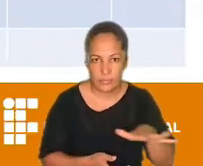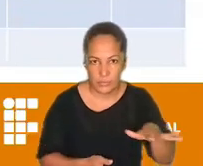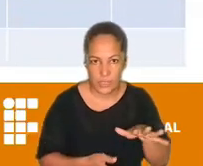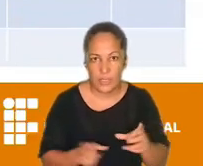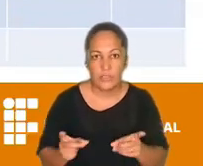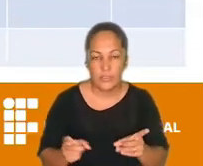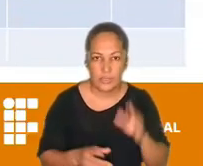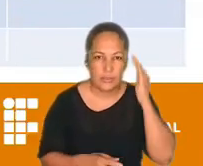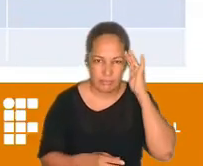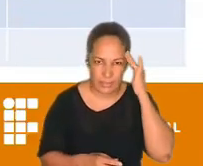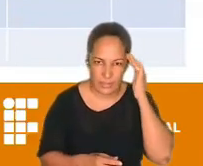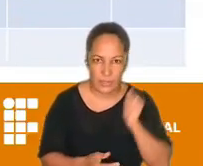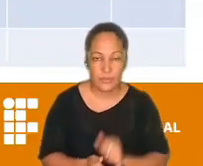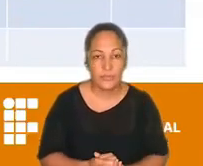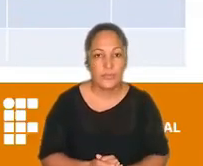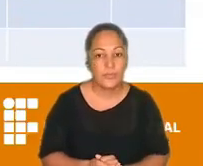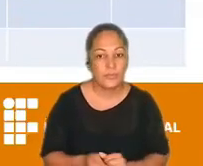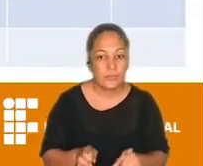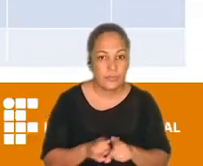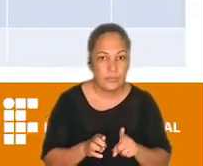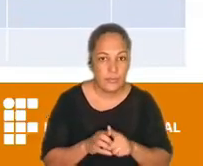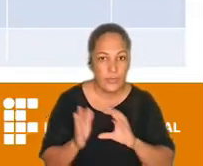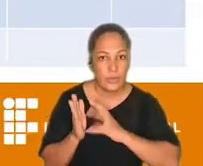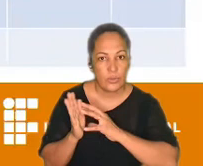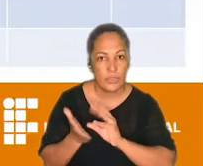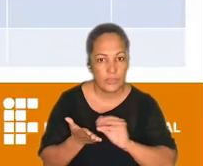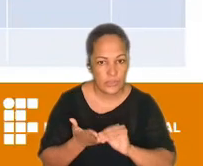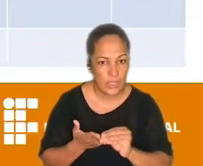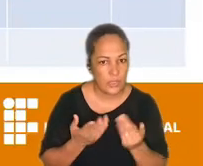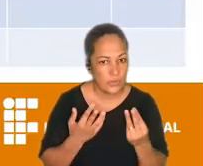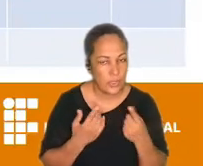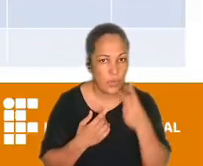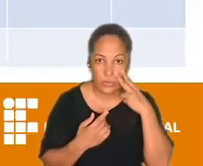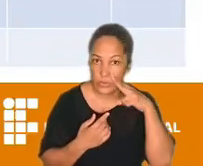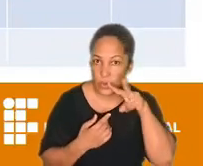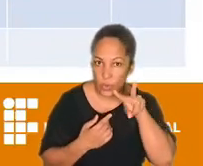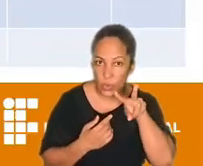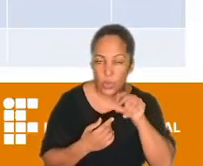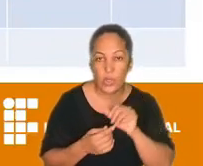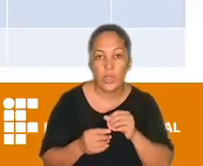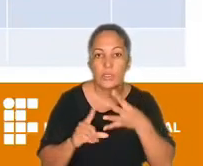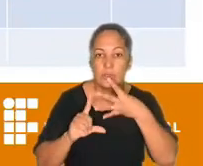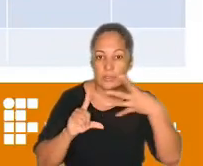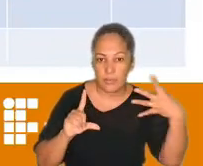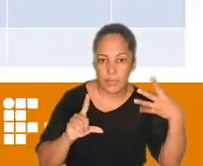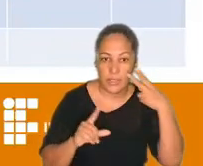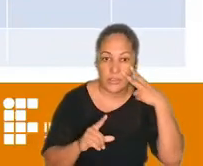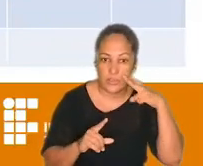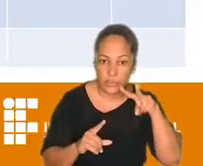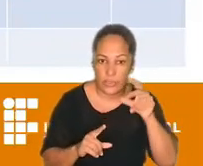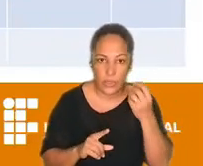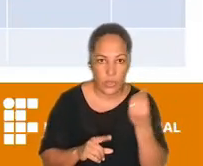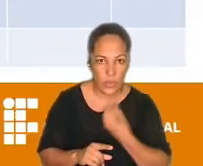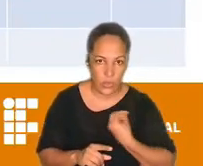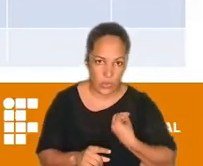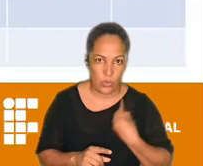não? Isso aqui no banco de dados é feito dessa forma. Se a gente vai olhar as tabelas desse jeito, a gente vai ver aqui um 1, né, em vez de